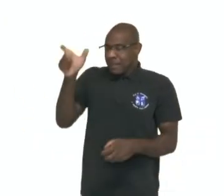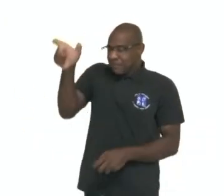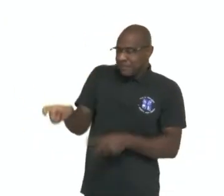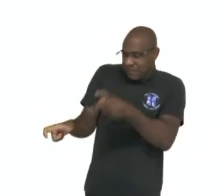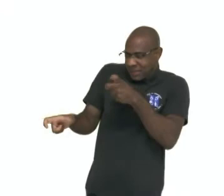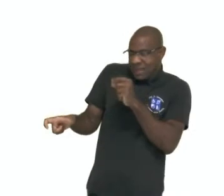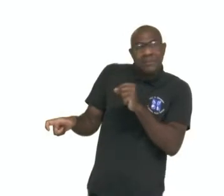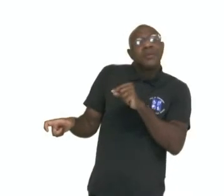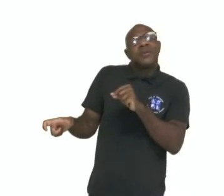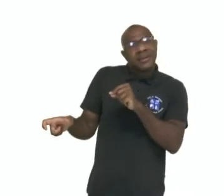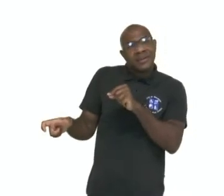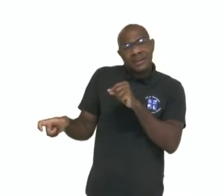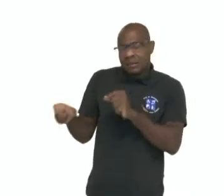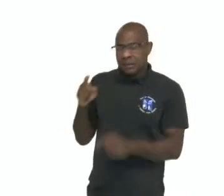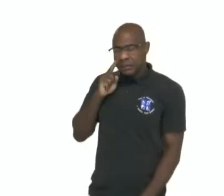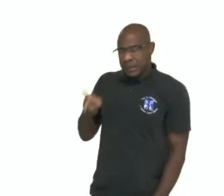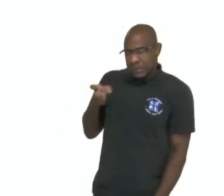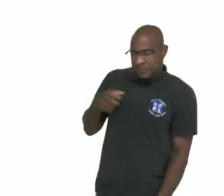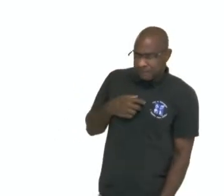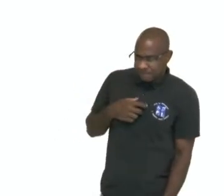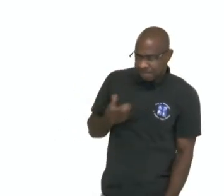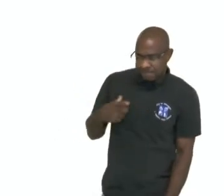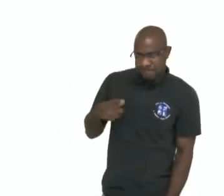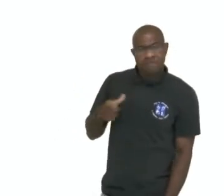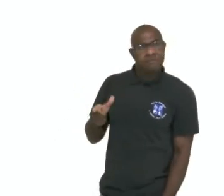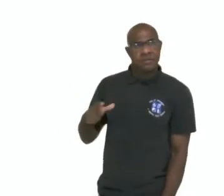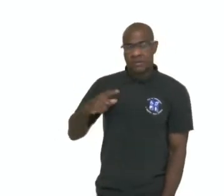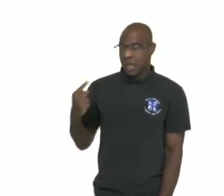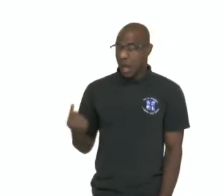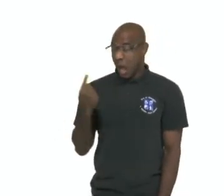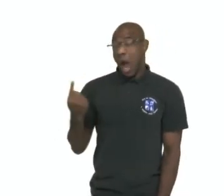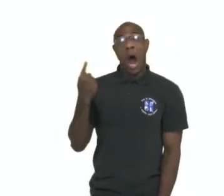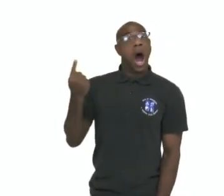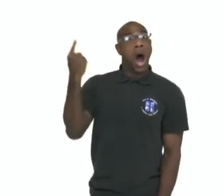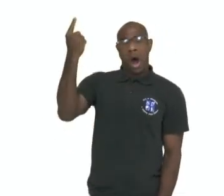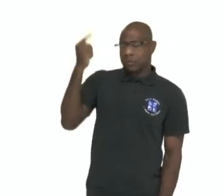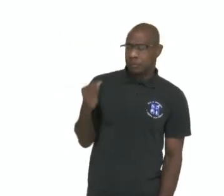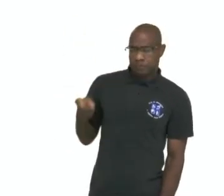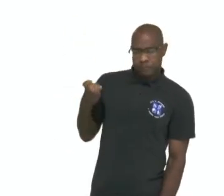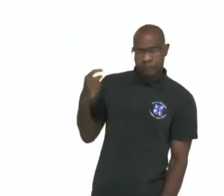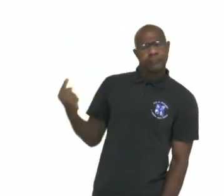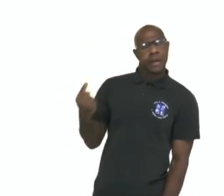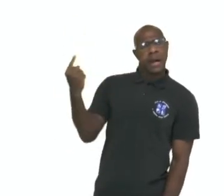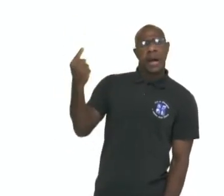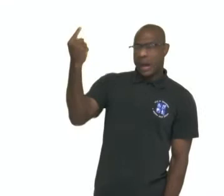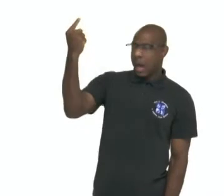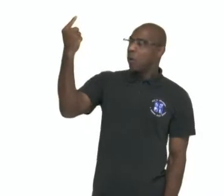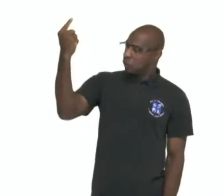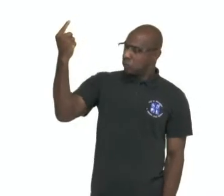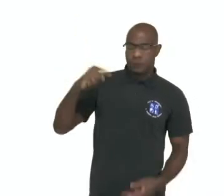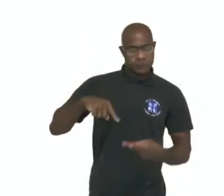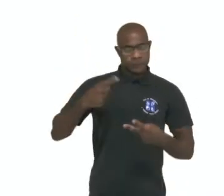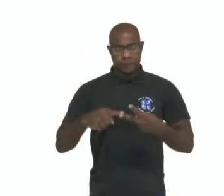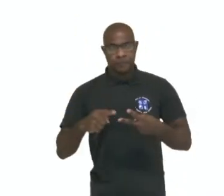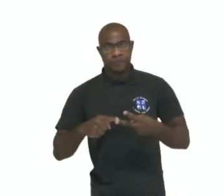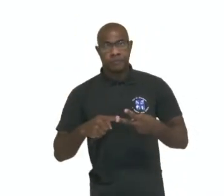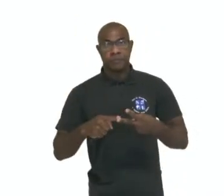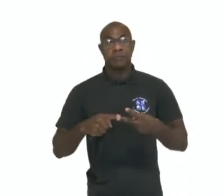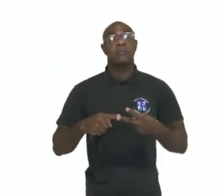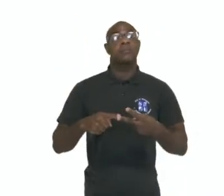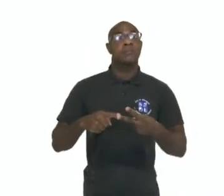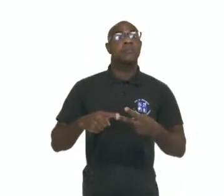de Klinefelter, ele terá uma alta estatura, acima da média,